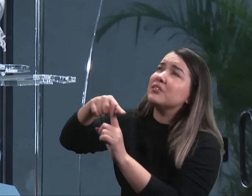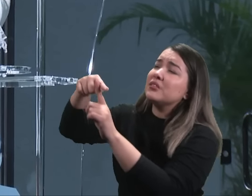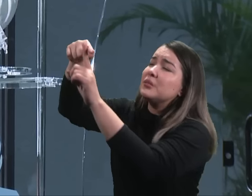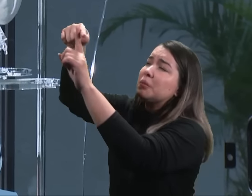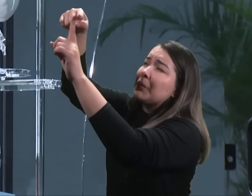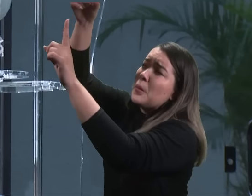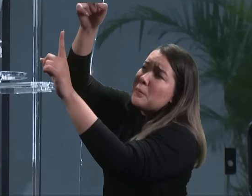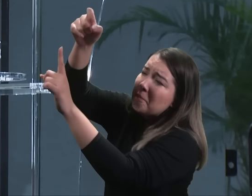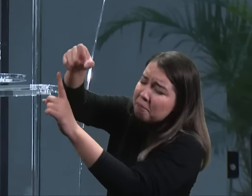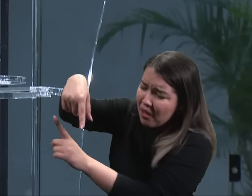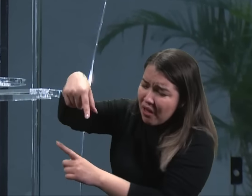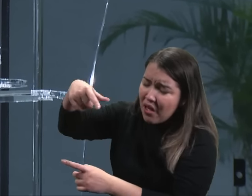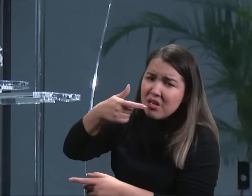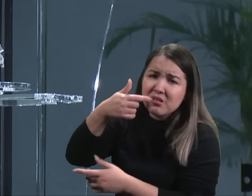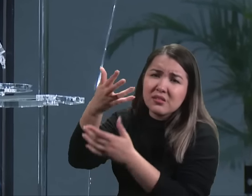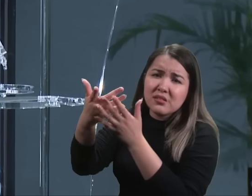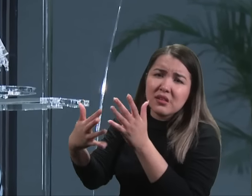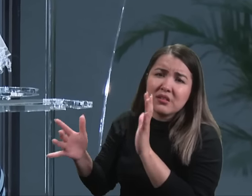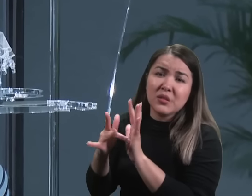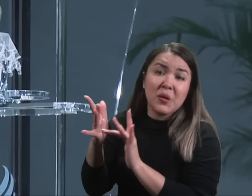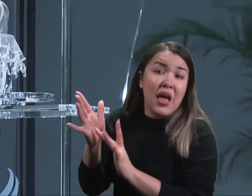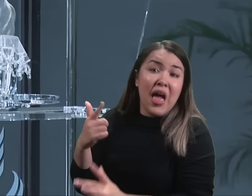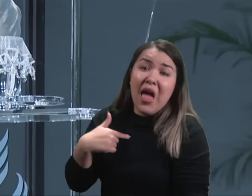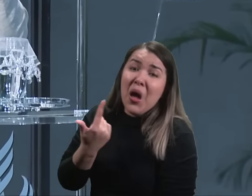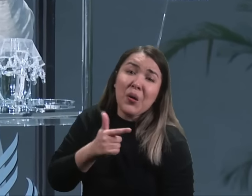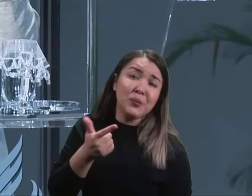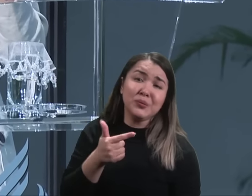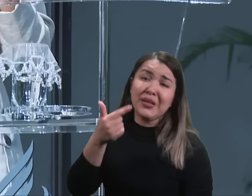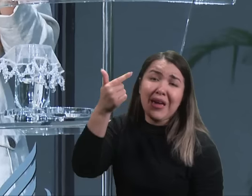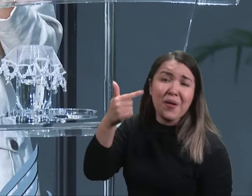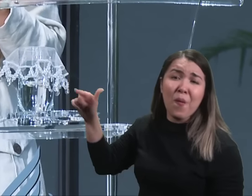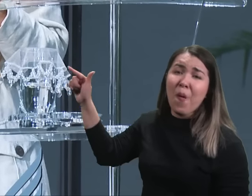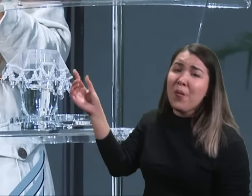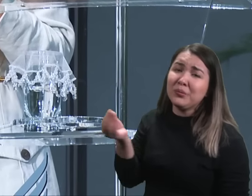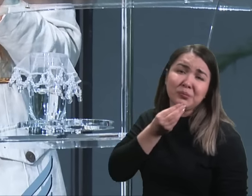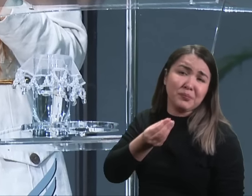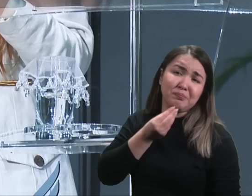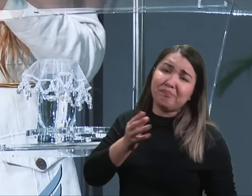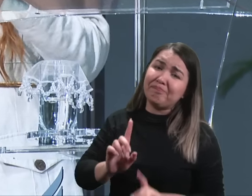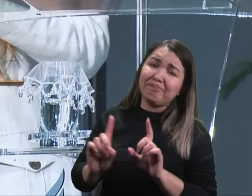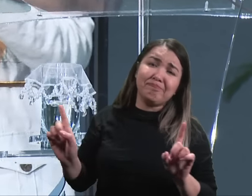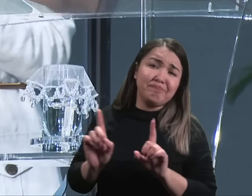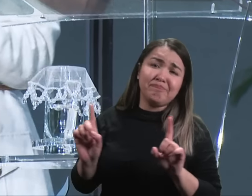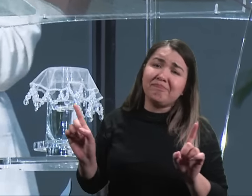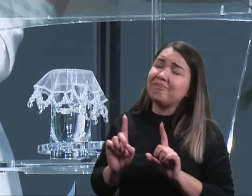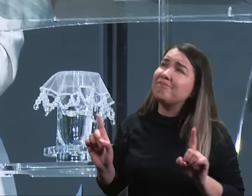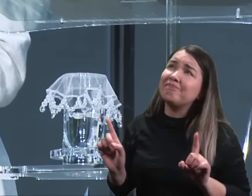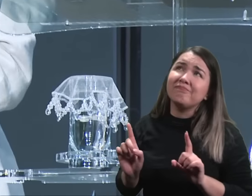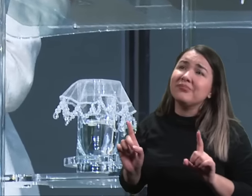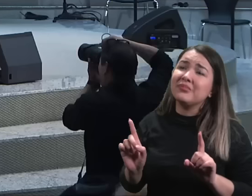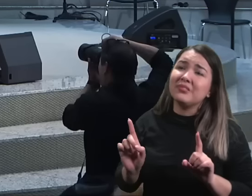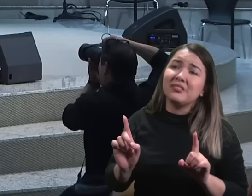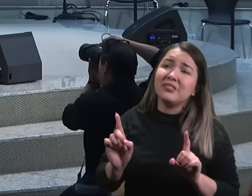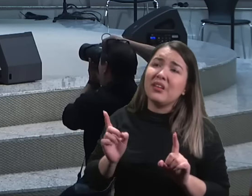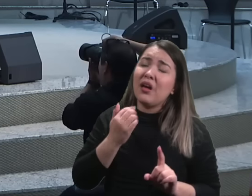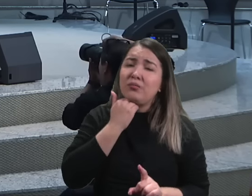derramou eu não teria outra chance em vão